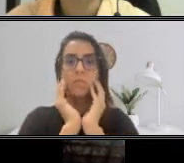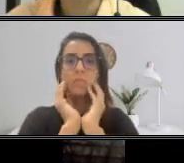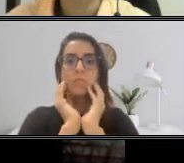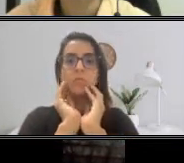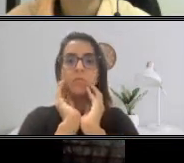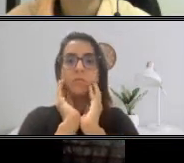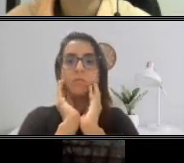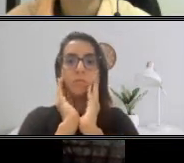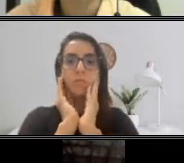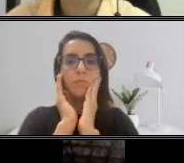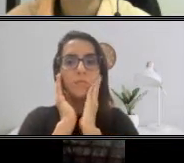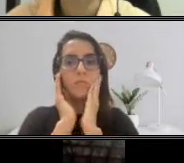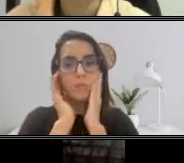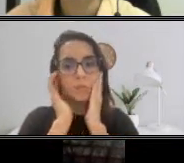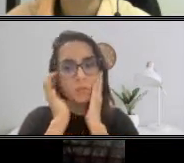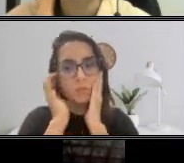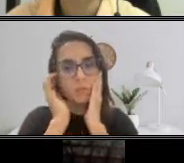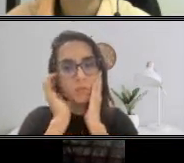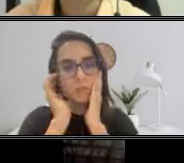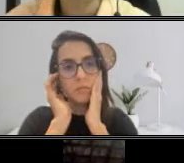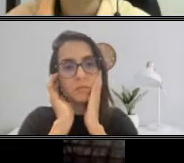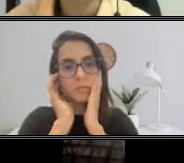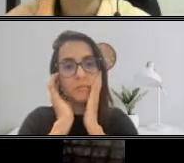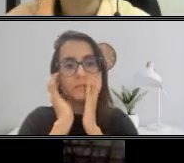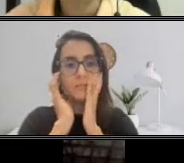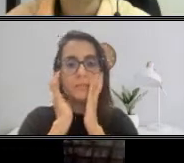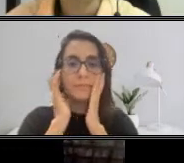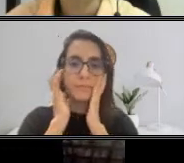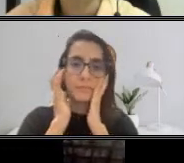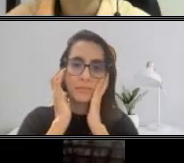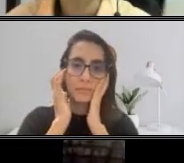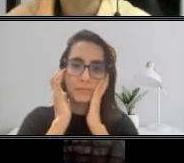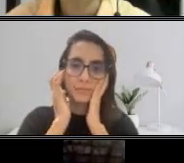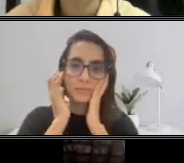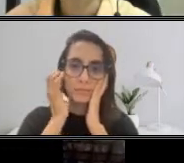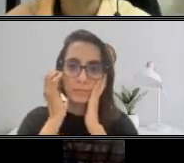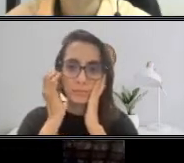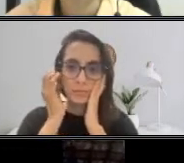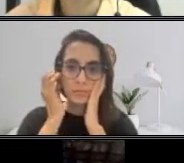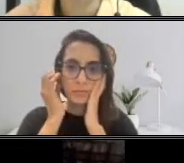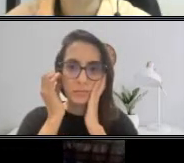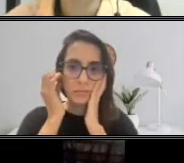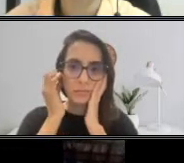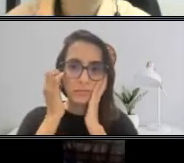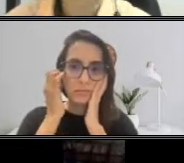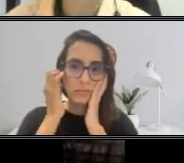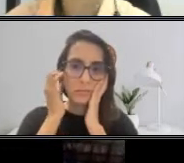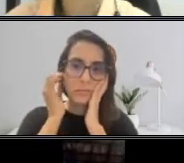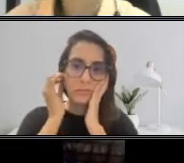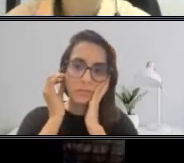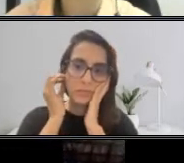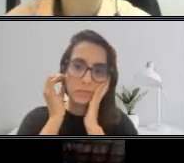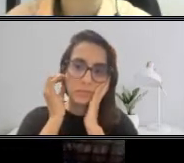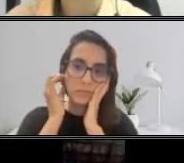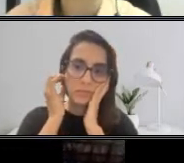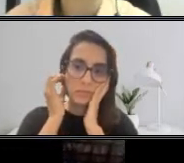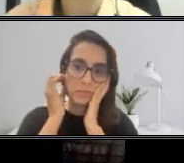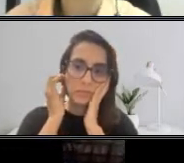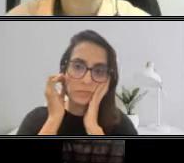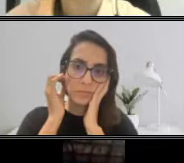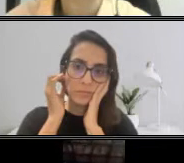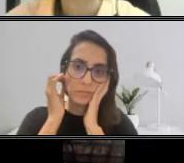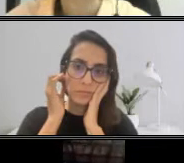A partir do primeiro ano de vida, o que a gente observa em termos de hiperatividade é um desenvolvimento